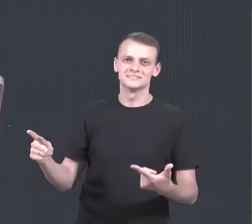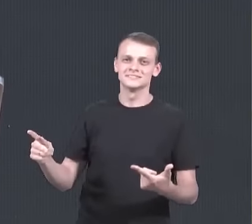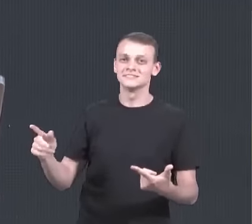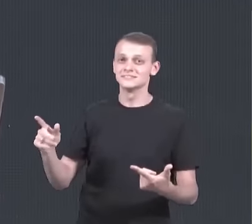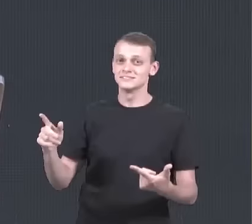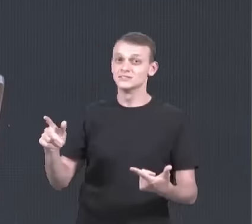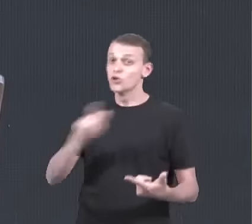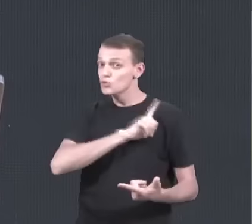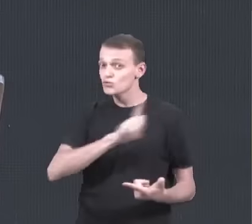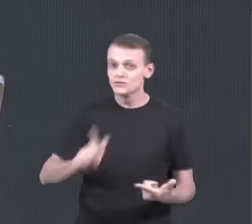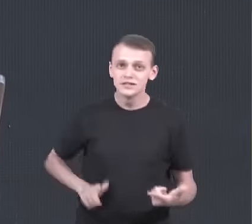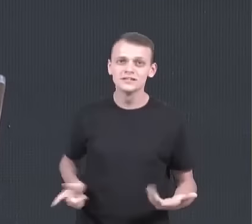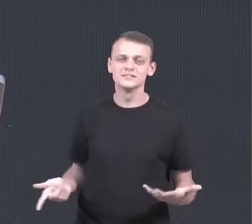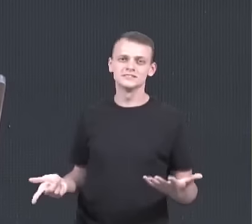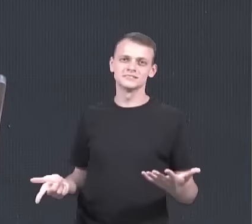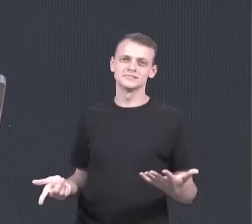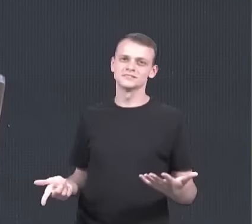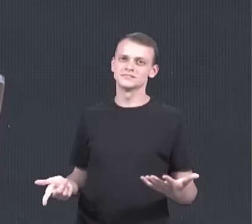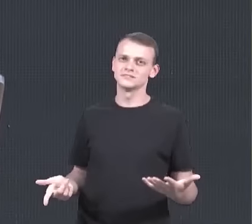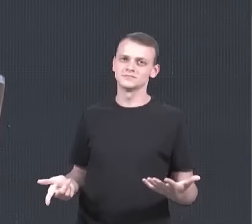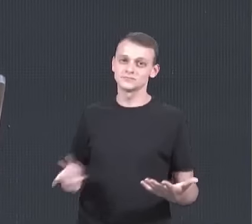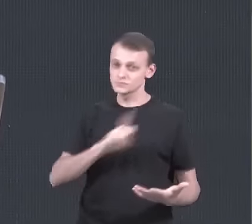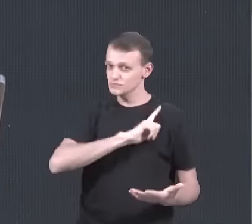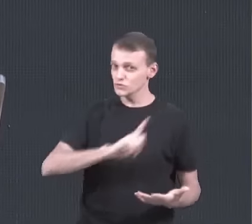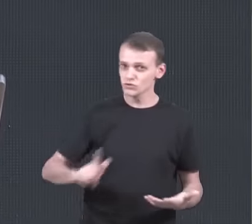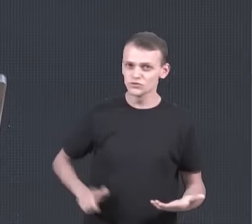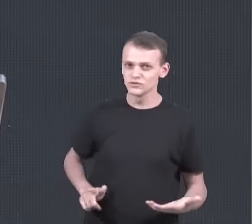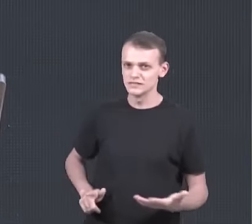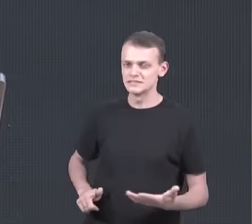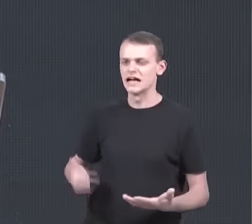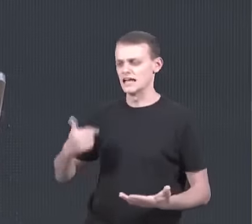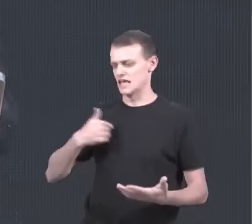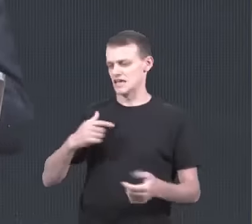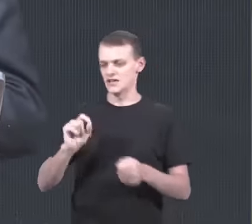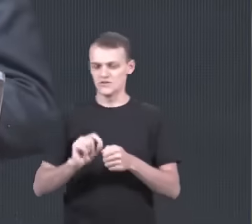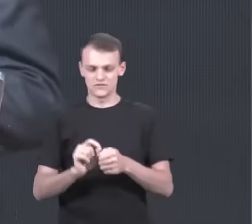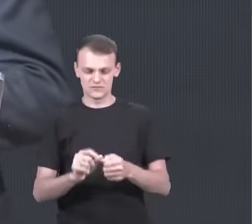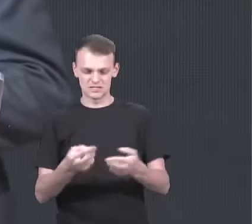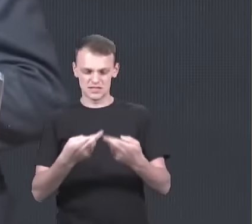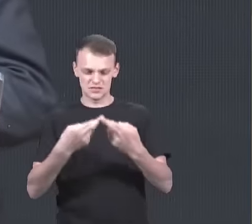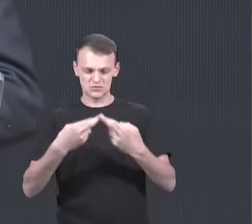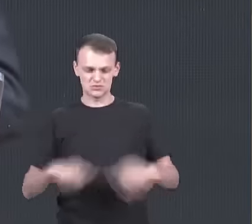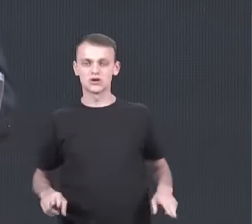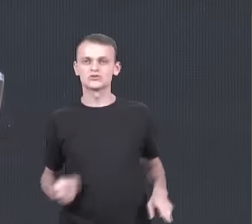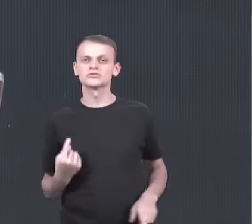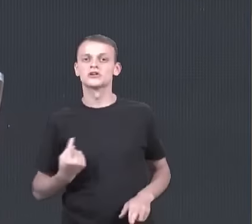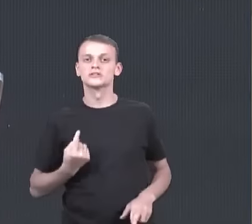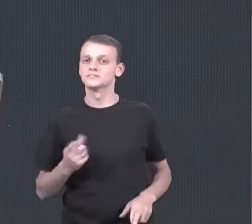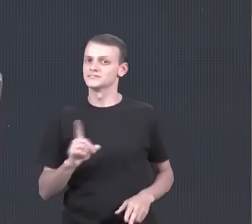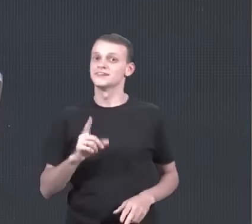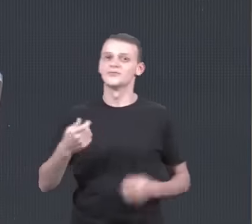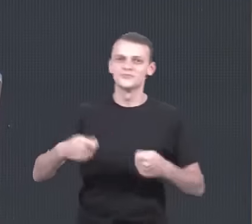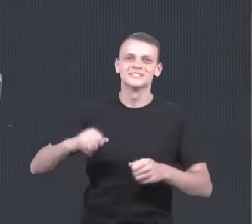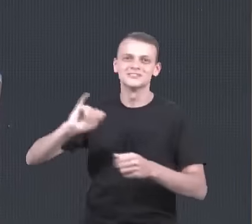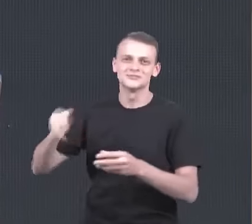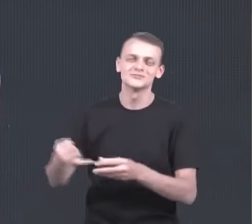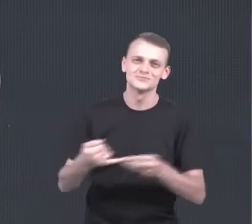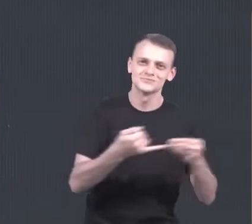E os governantes não podem resolver seus problemas complexos sem José.